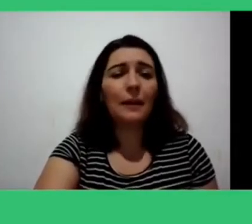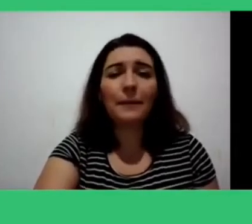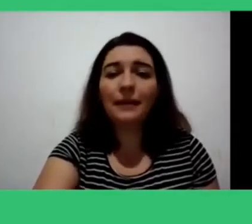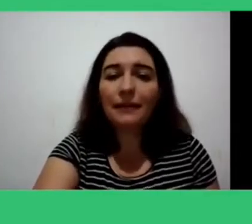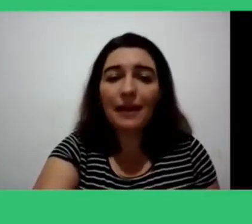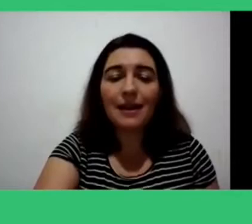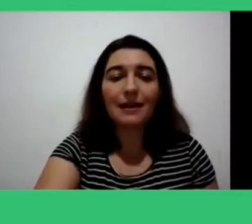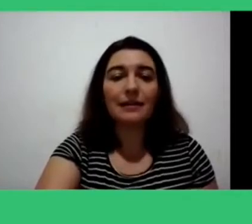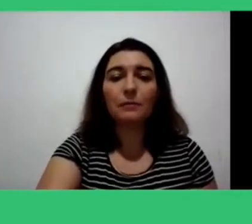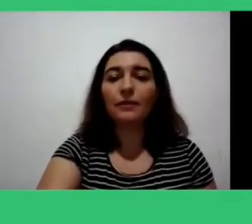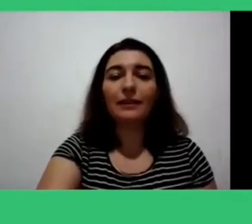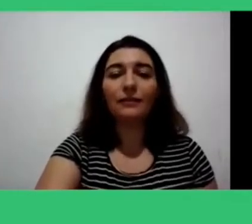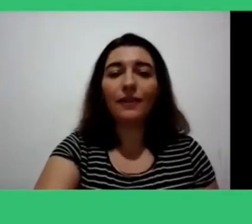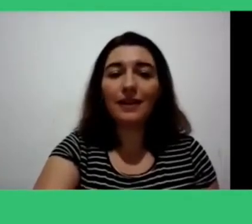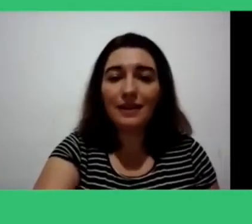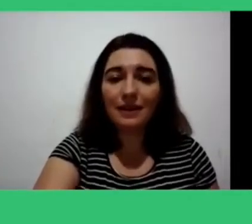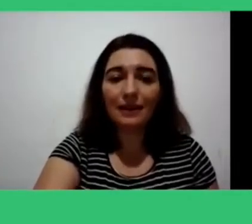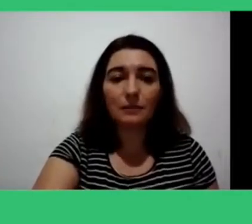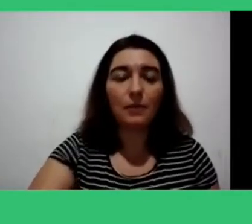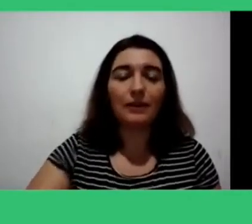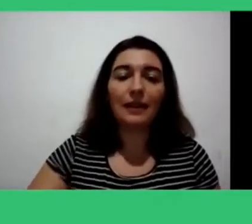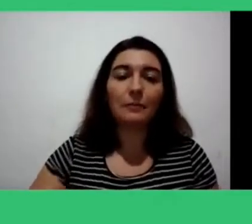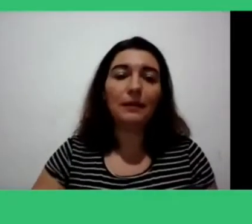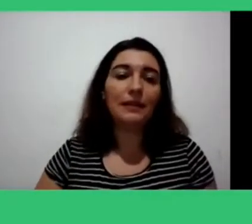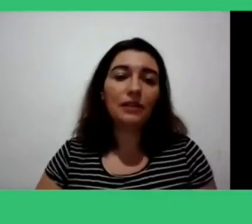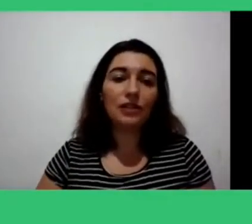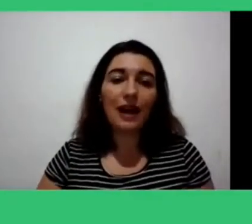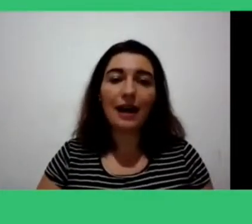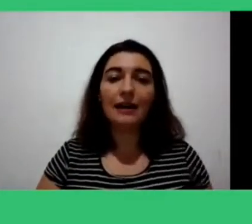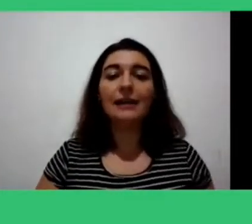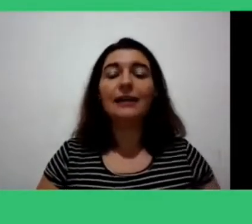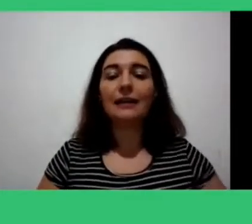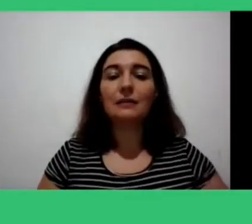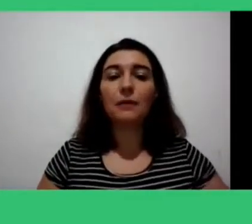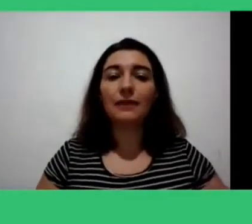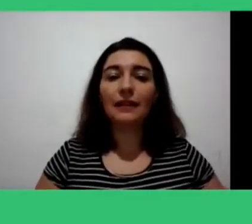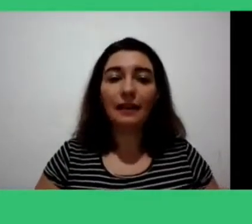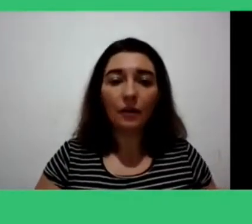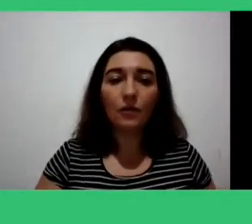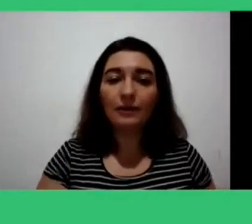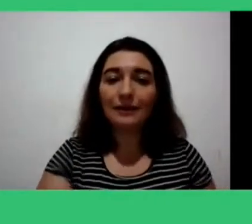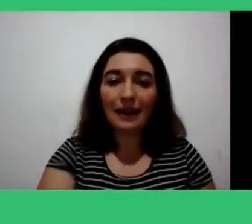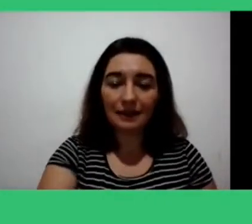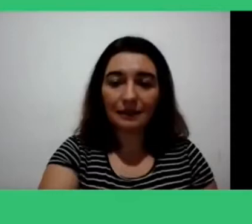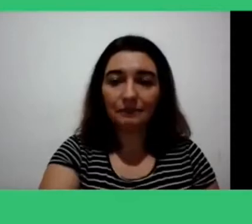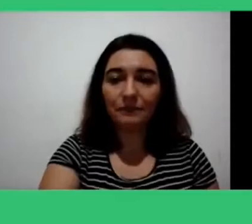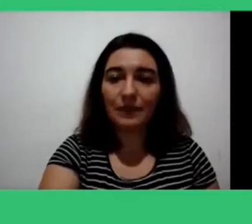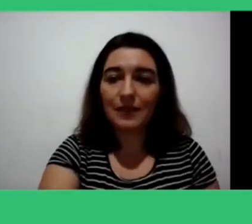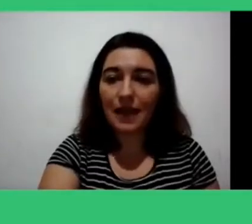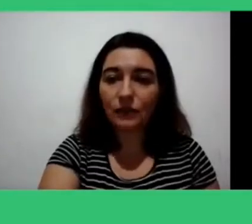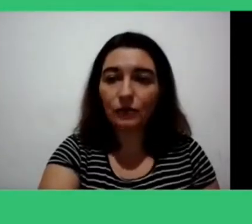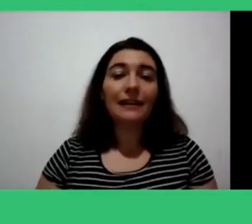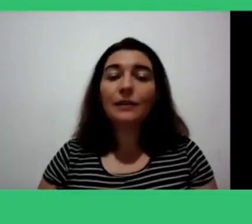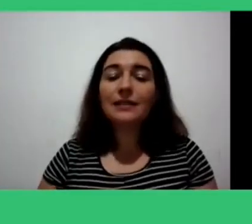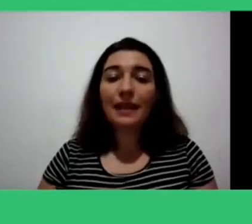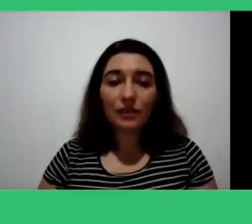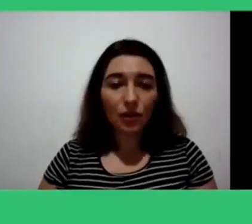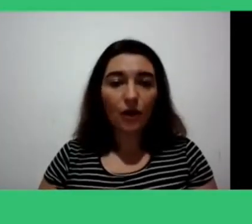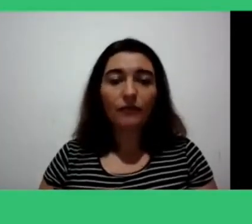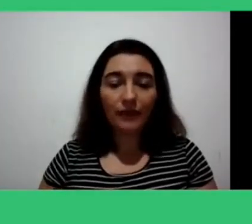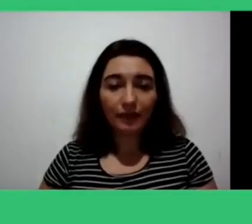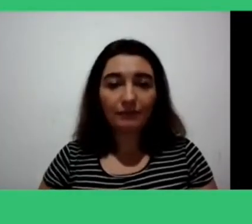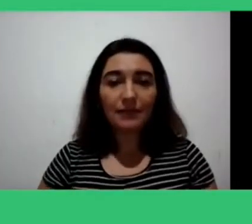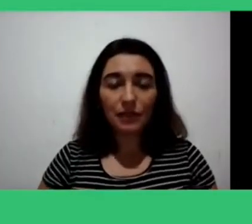eles podem aprender, que eles podem inferir, que eles podem aí planejar, que eles podem recordar. Certo? Língua de